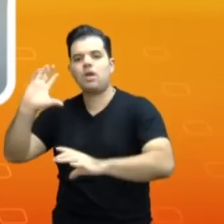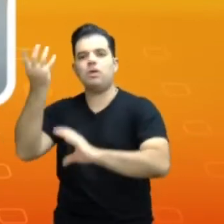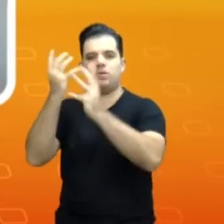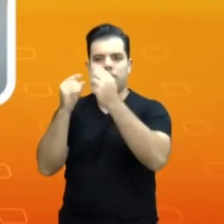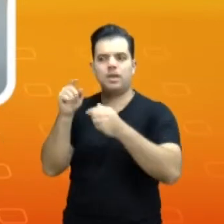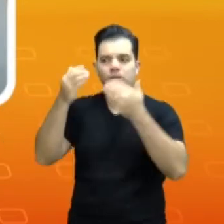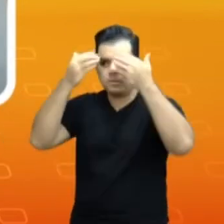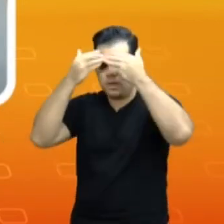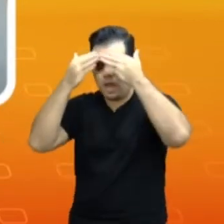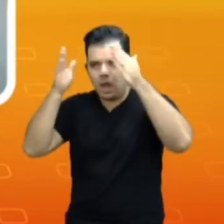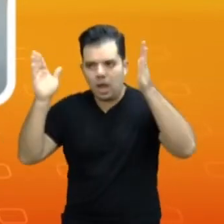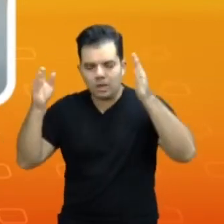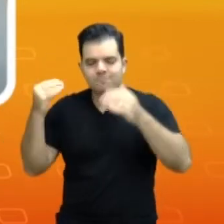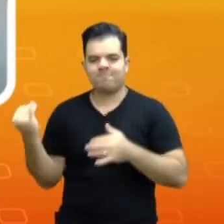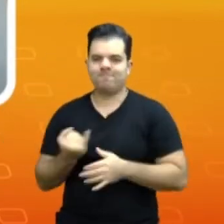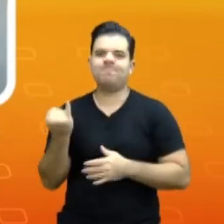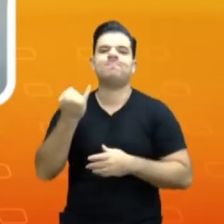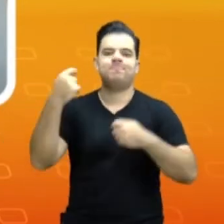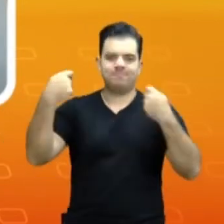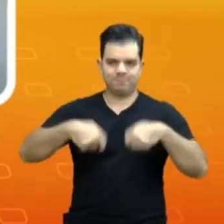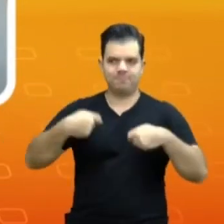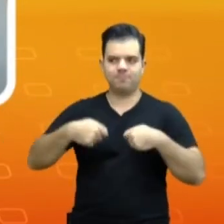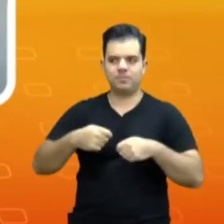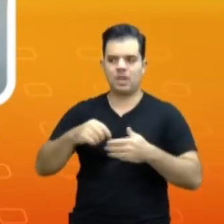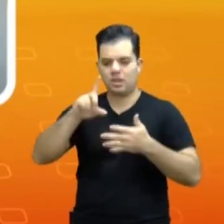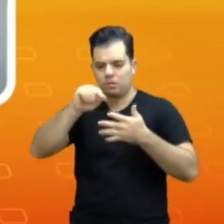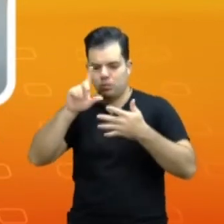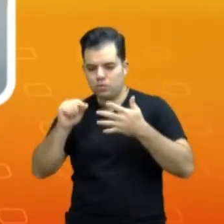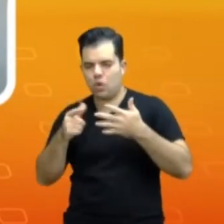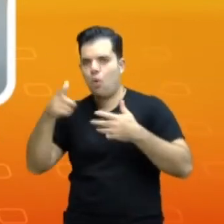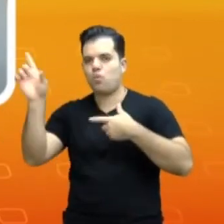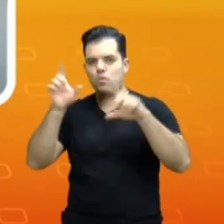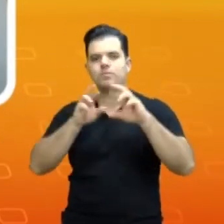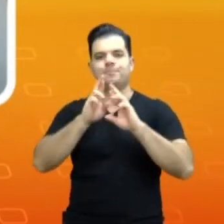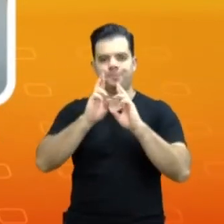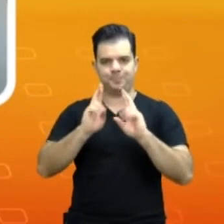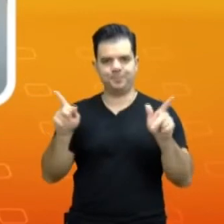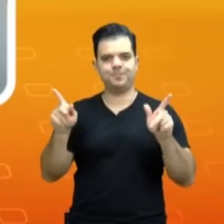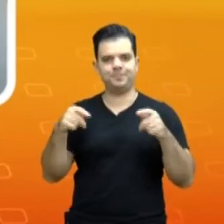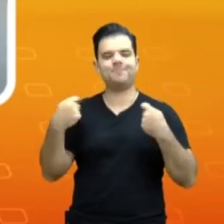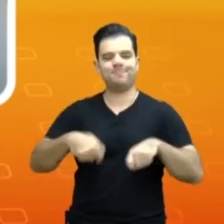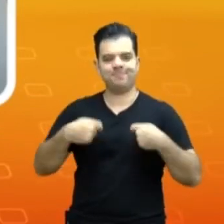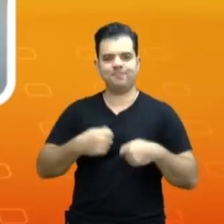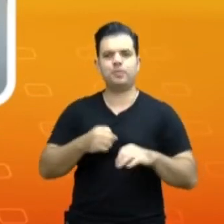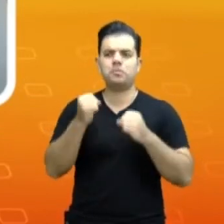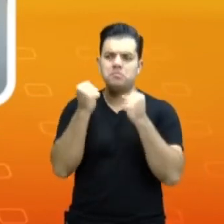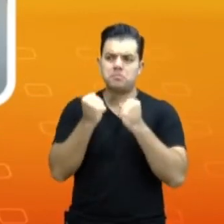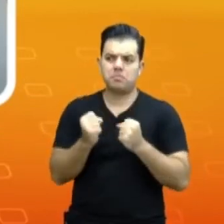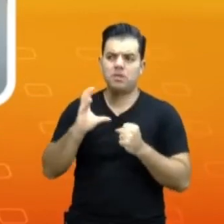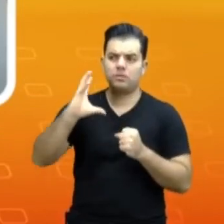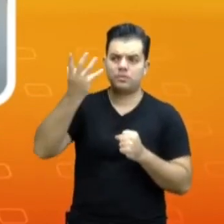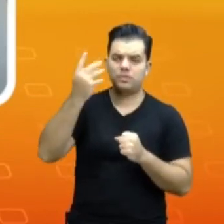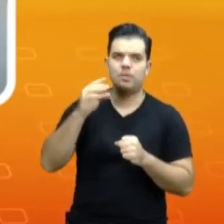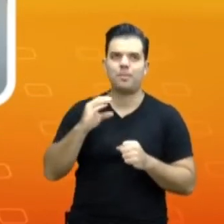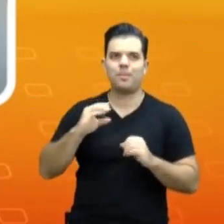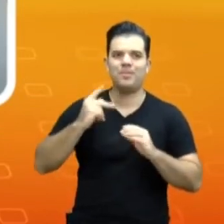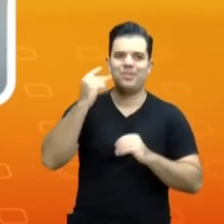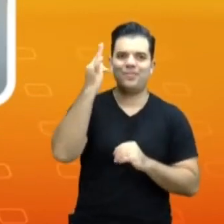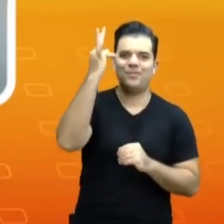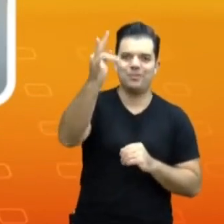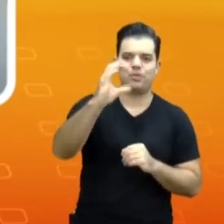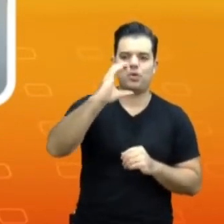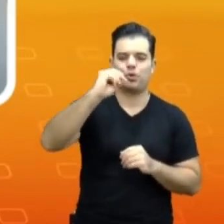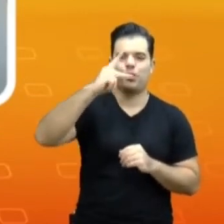abertos a essas alternativas. Pode ser que, né, no caso da Copa do Mundo, a gente